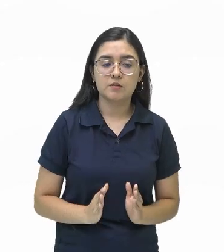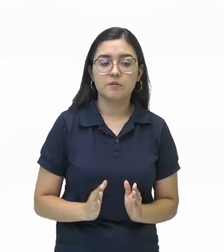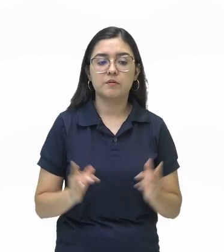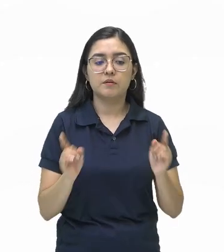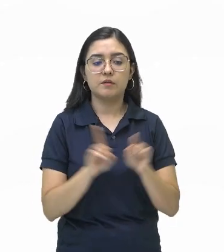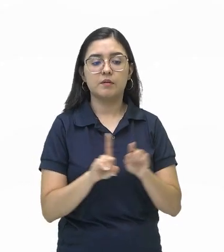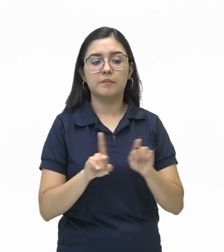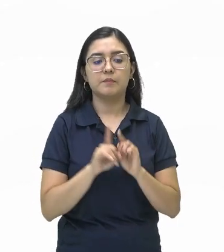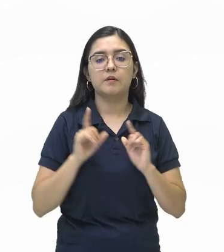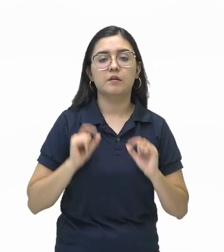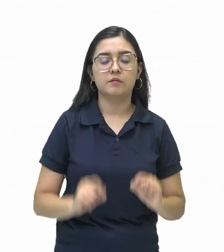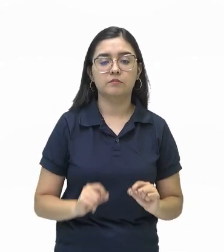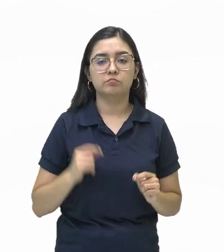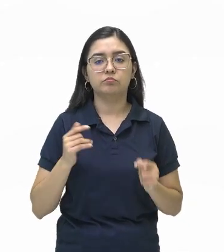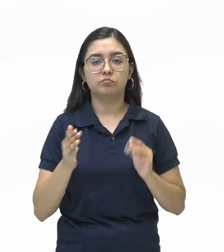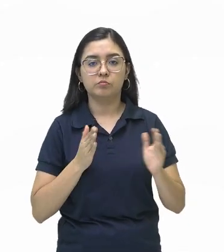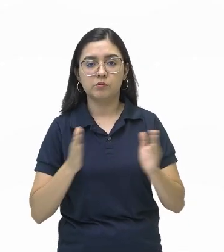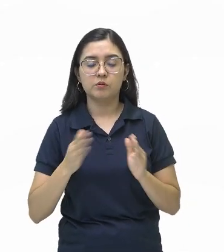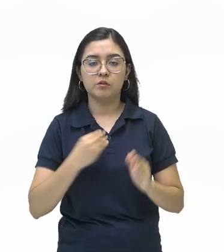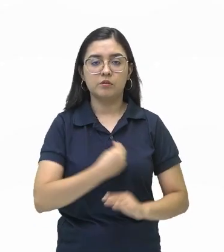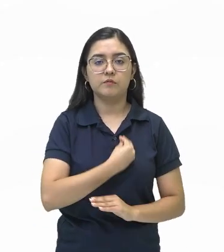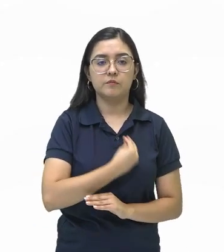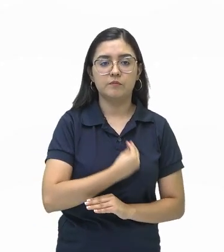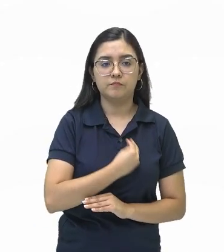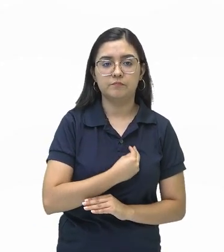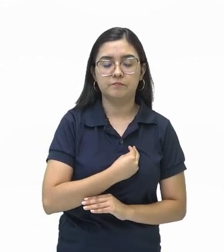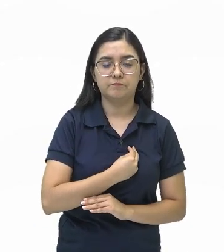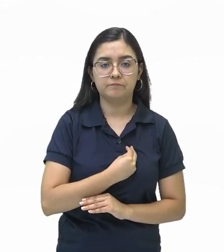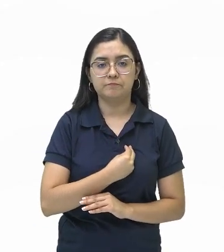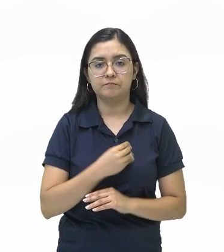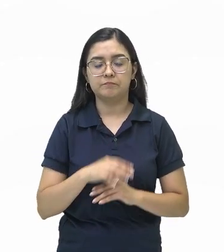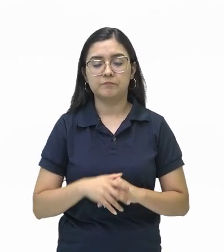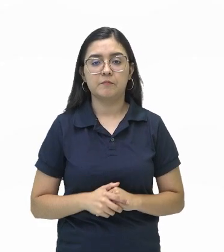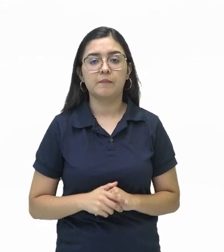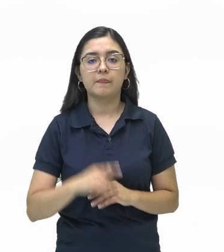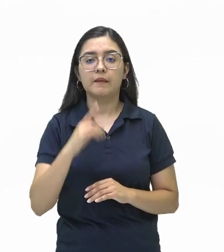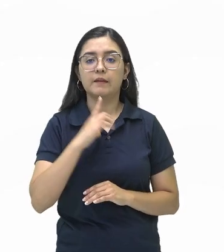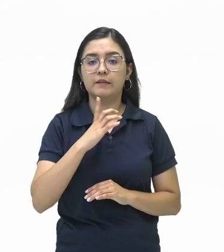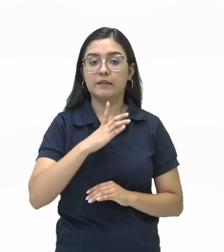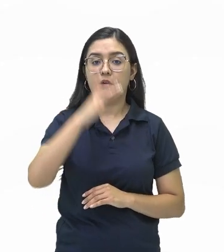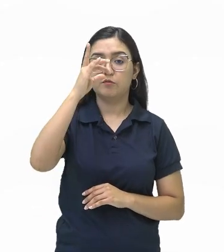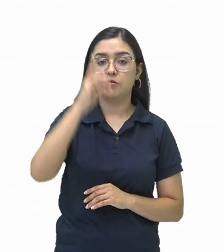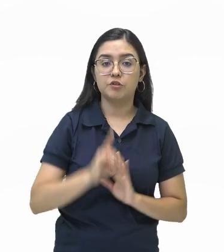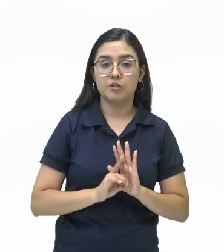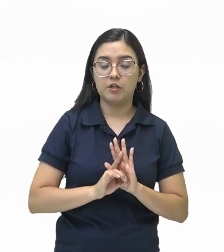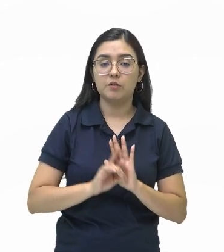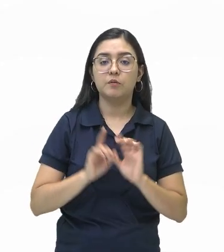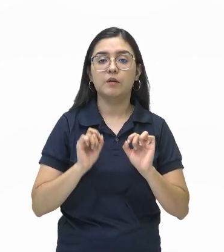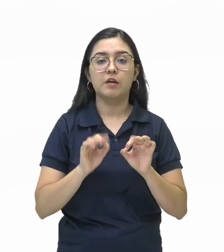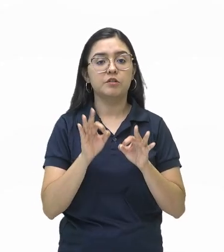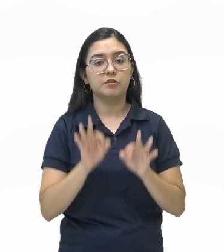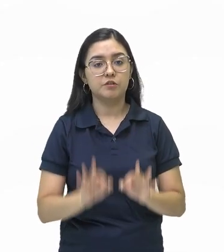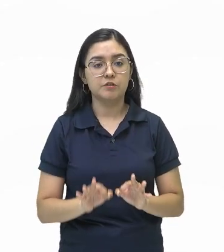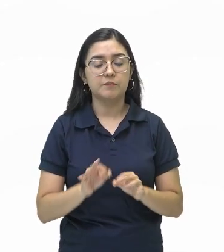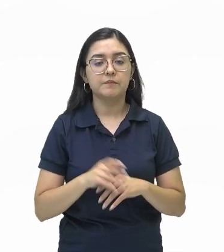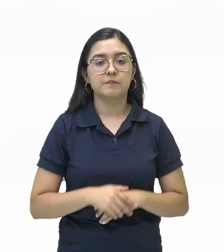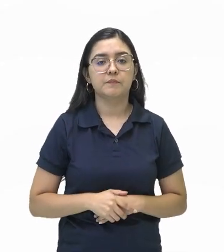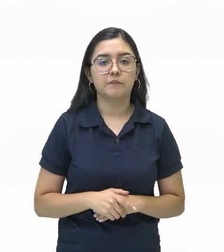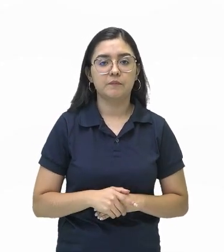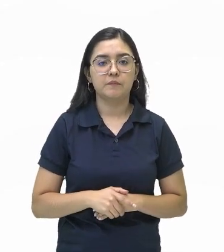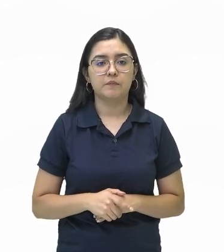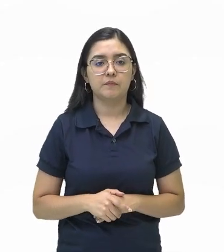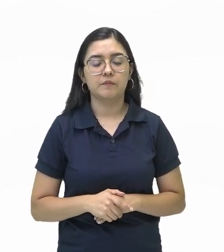A situação a qual ela está vivendo, não interessa, ela tem direito a essa dignidade. Tá? É um